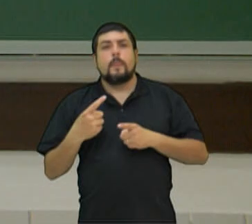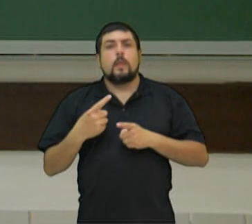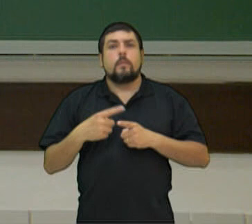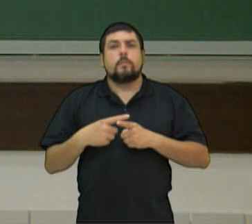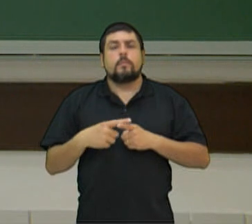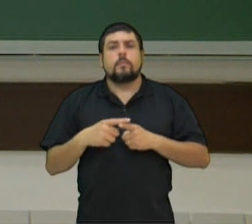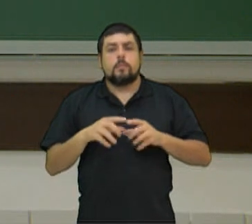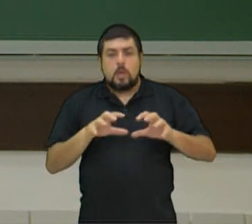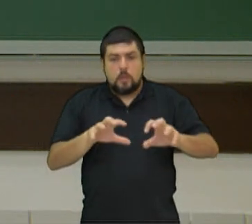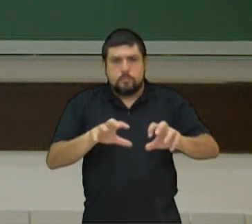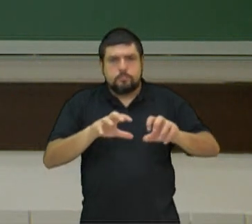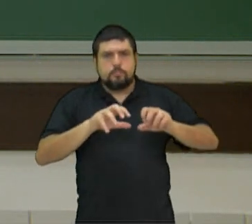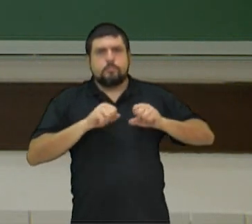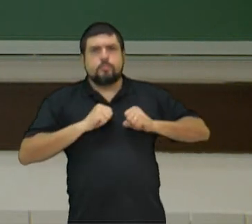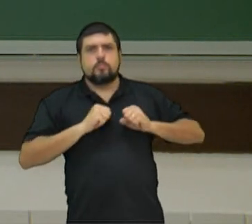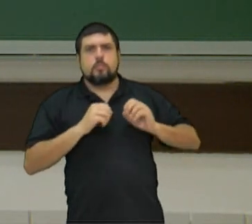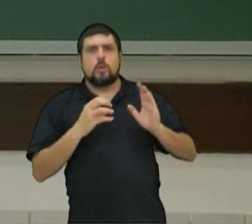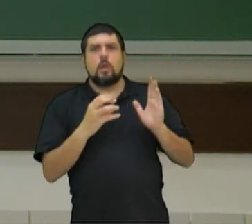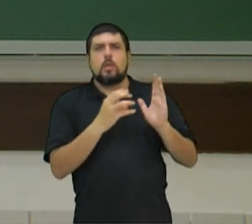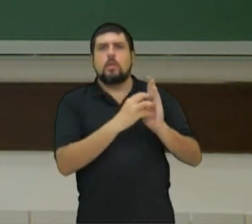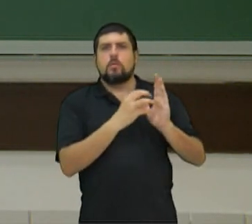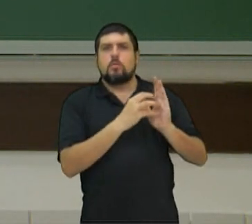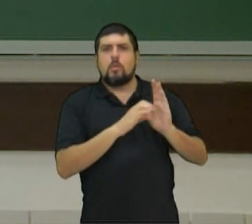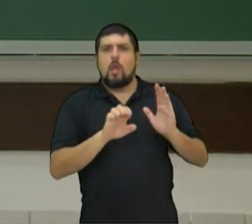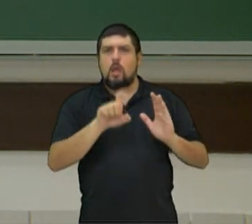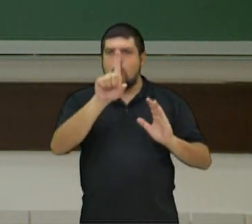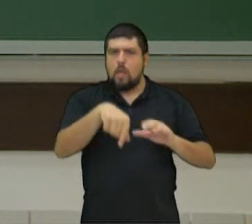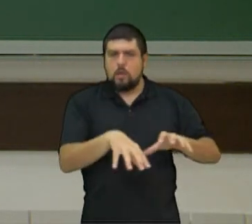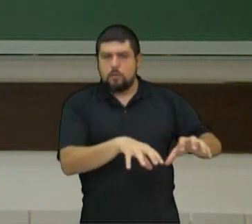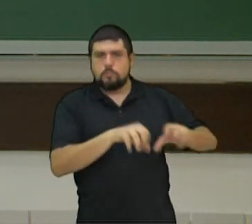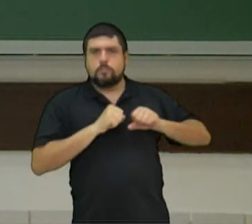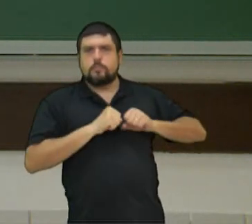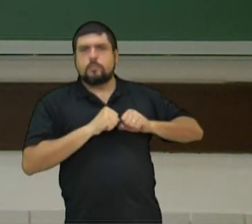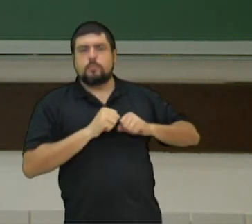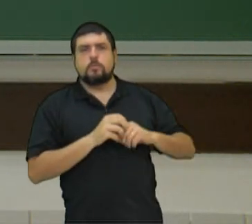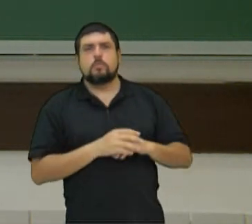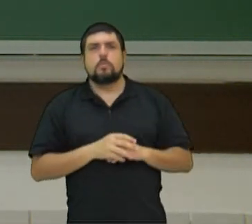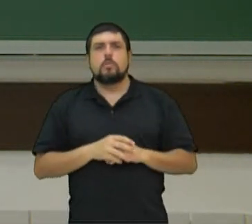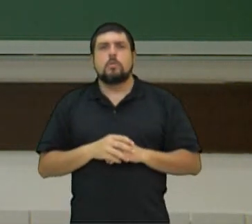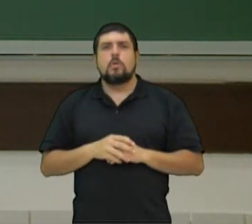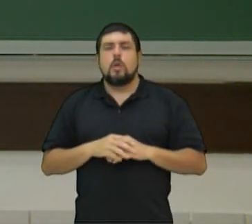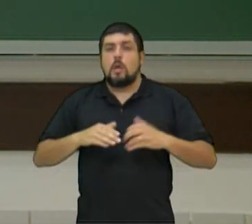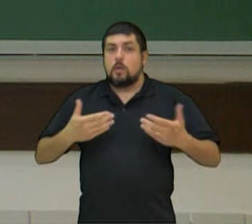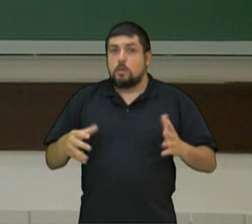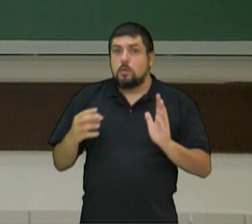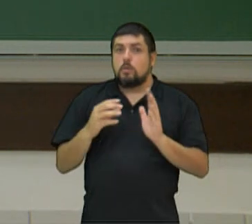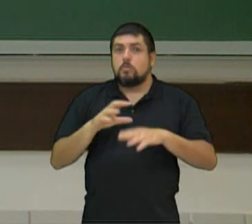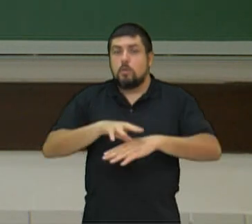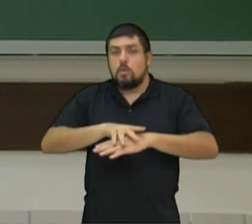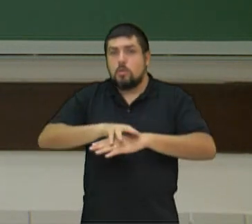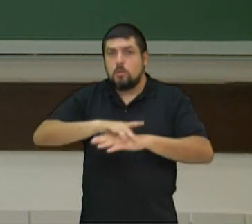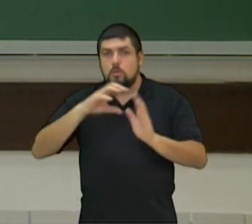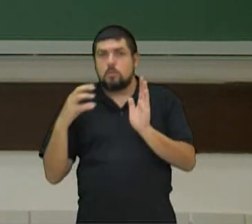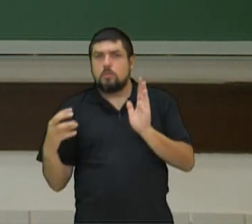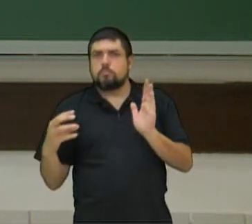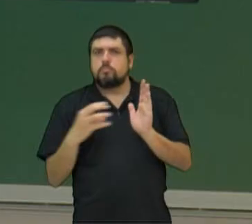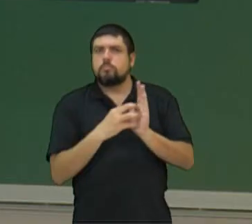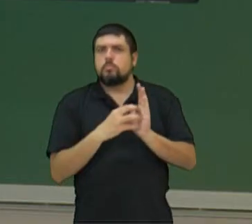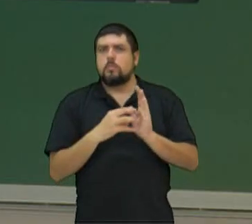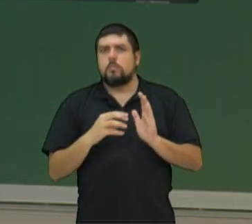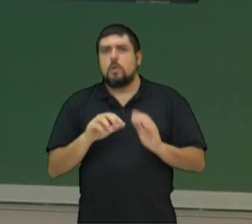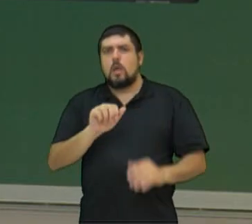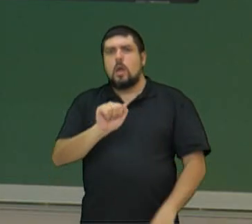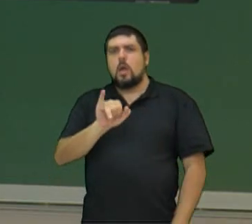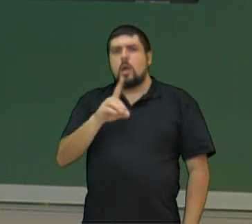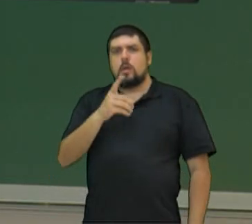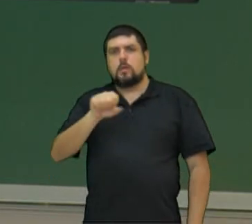vírus, ela adquiriu essa doença. Então, essa doença, a AIDS, ela é uma doença que é provocada por